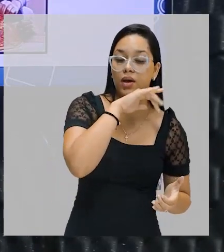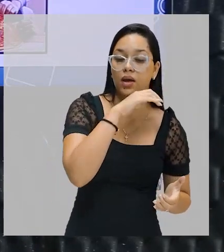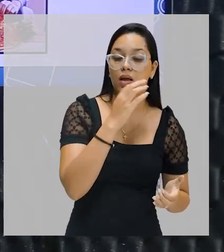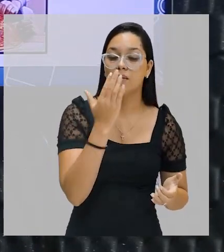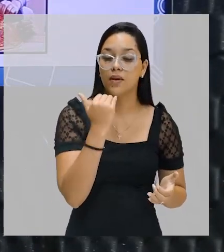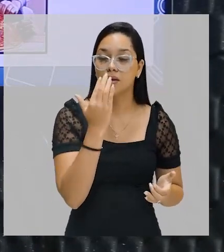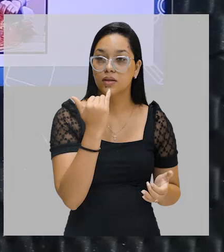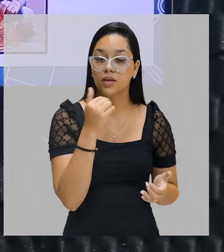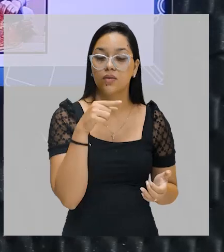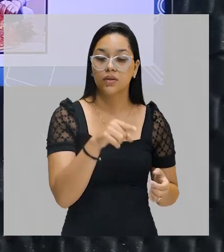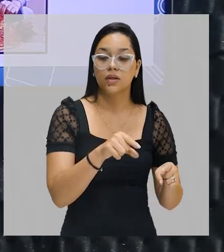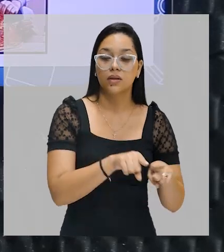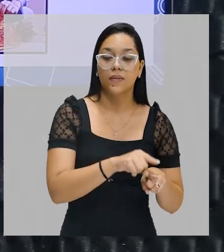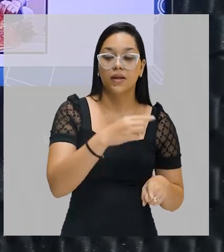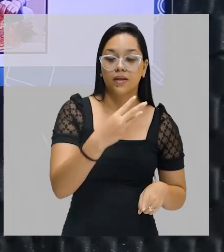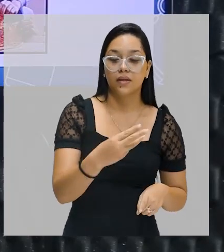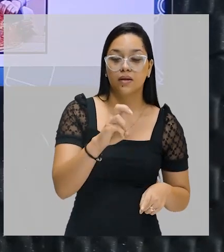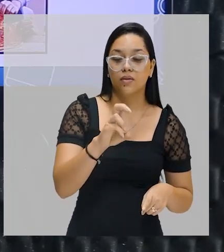alimentação, você tem